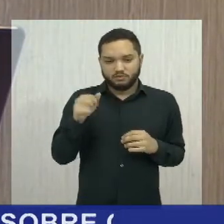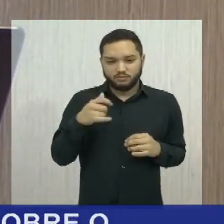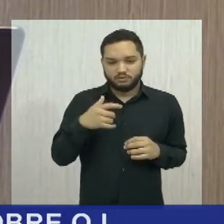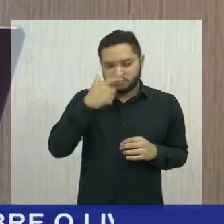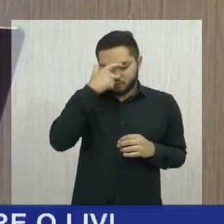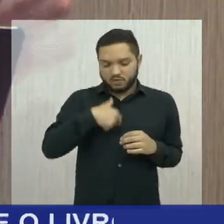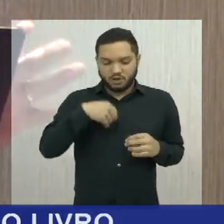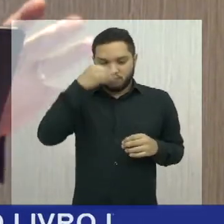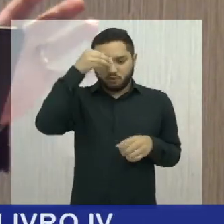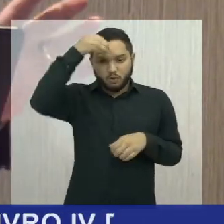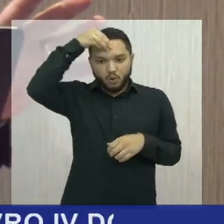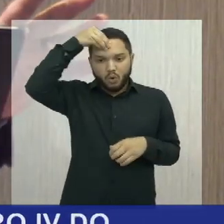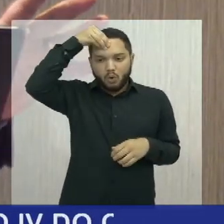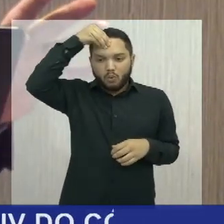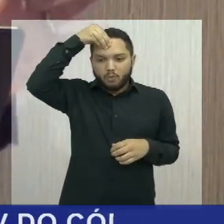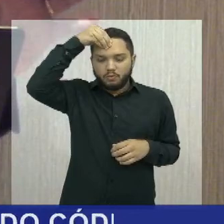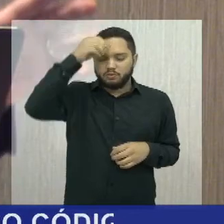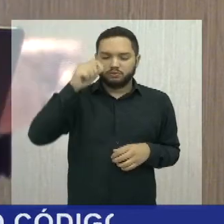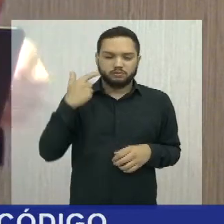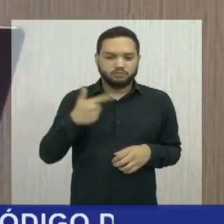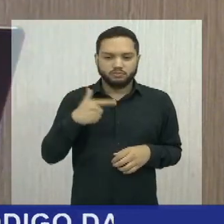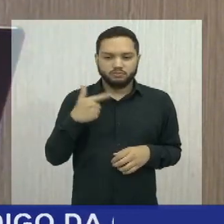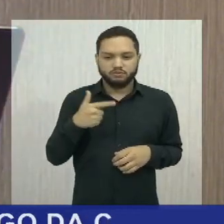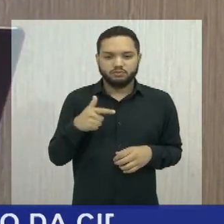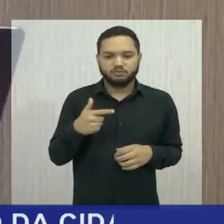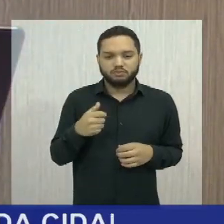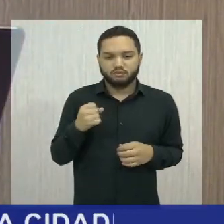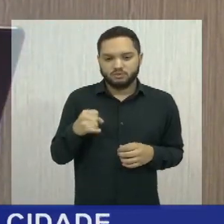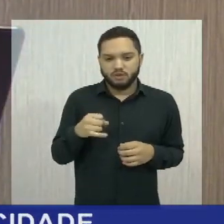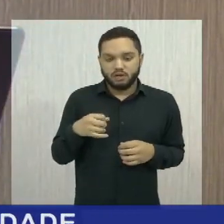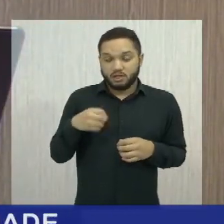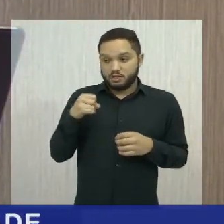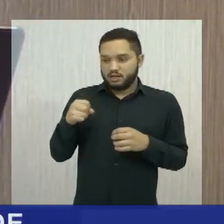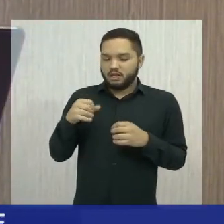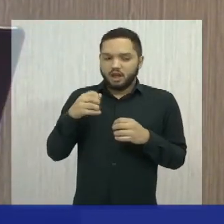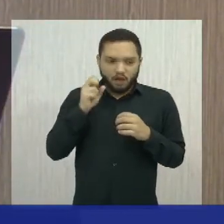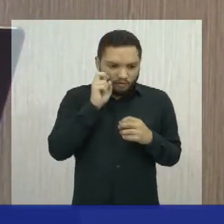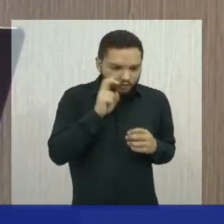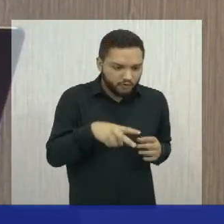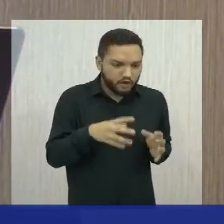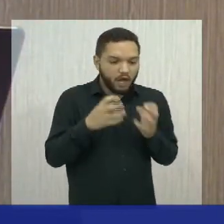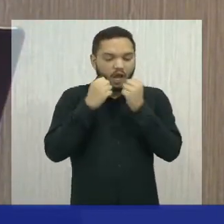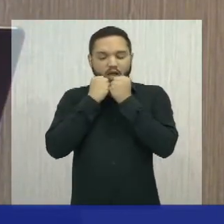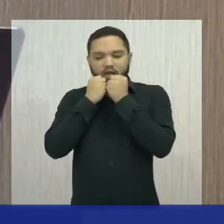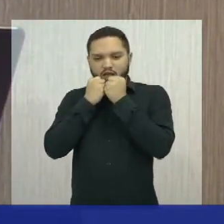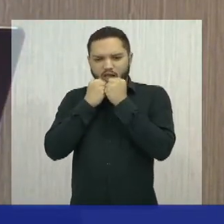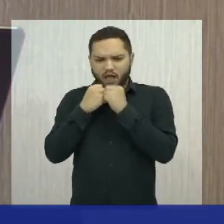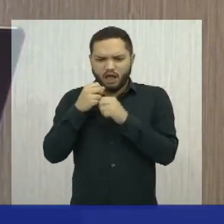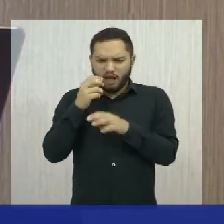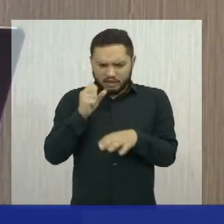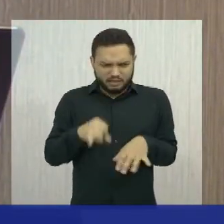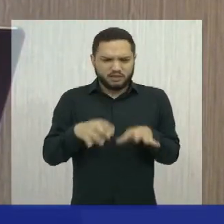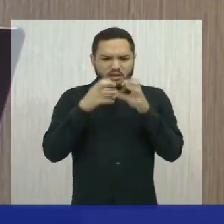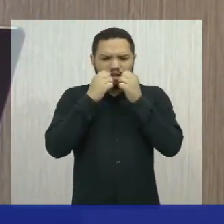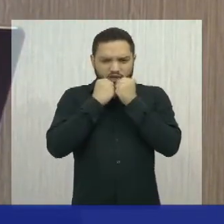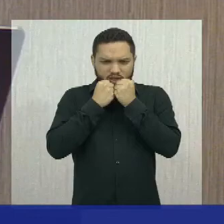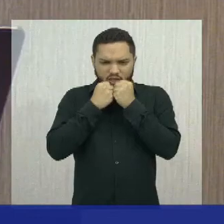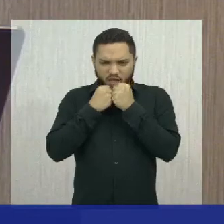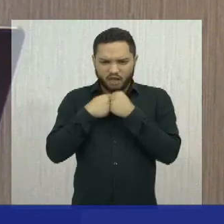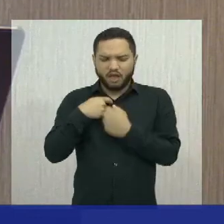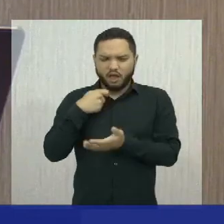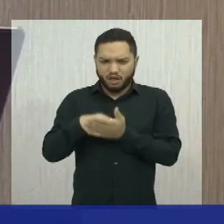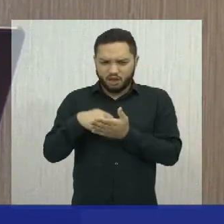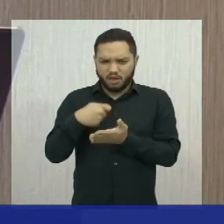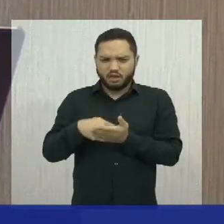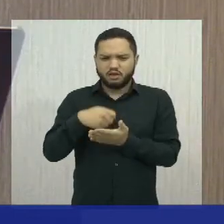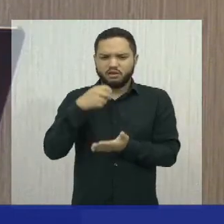não foi você que fez. A infração é deixar de comunicar. Aí, por ter deixado de comunicar, eu também vou ser